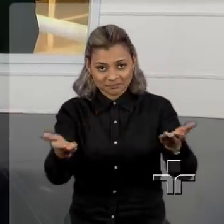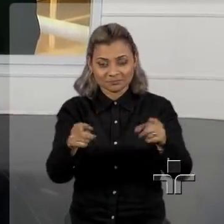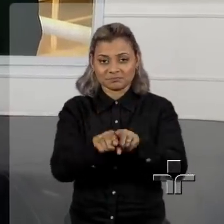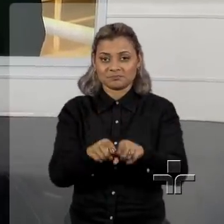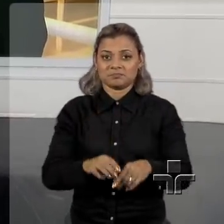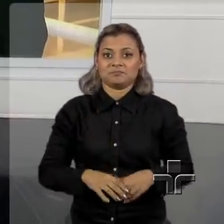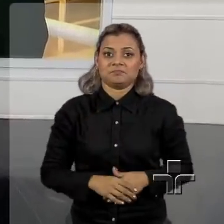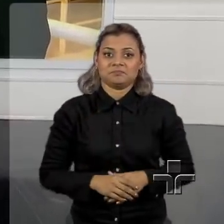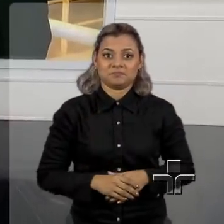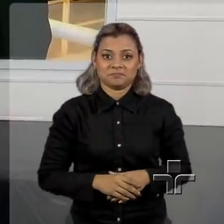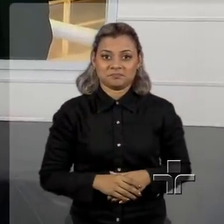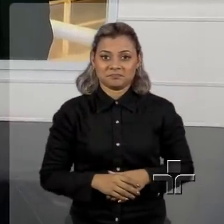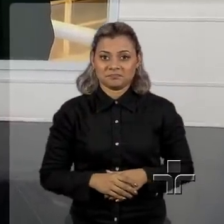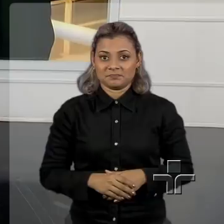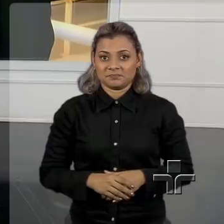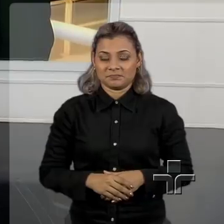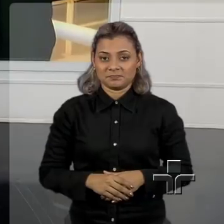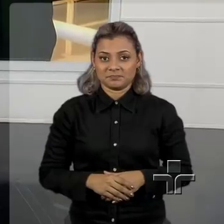Prando.